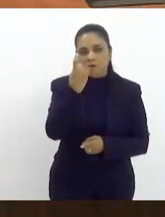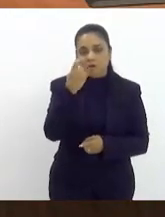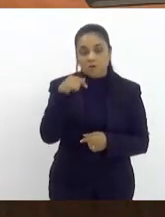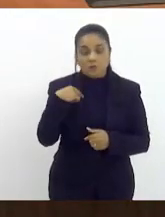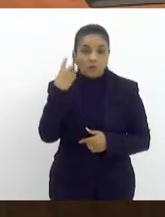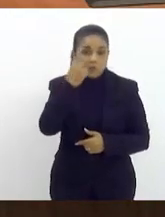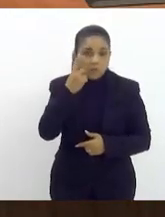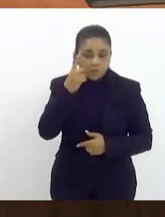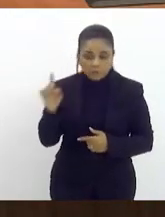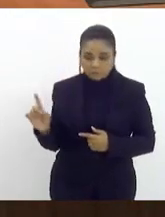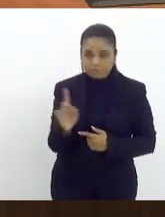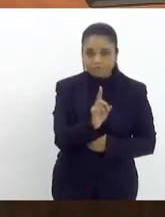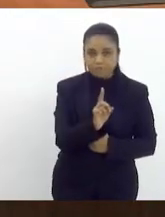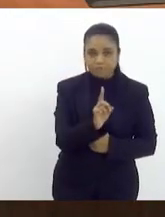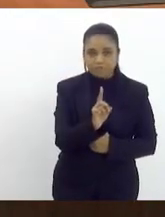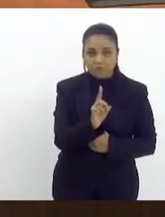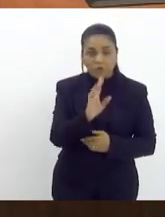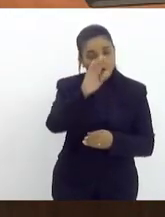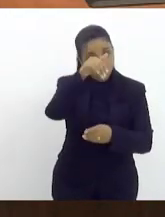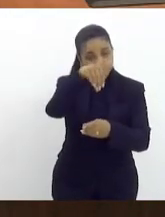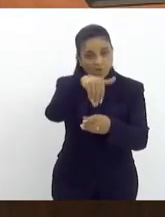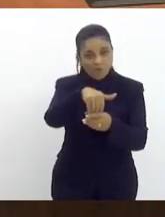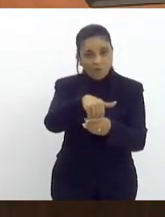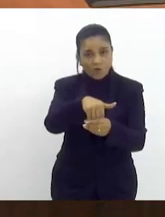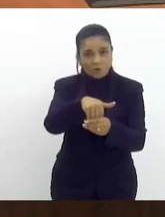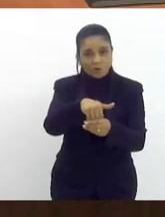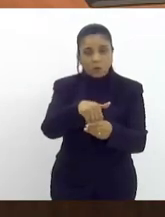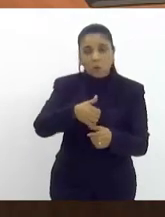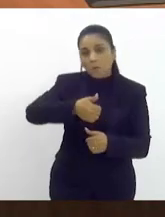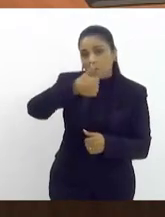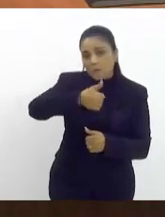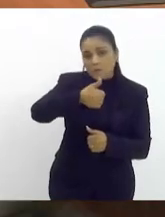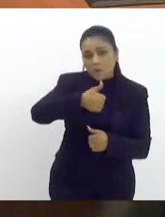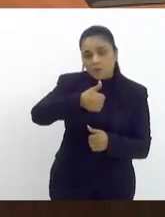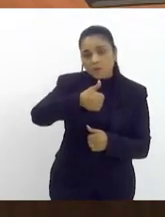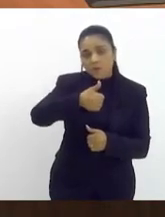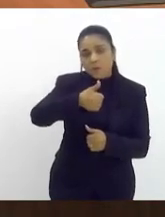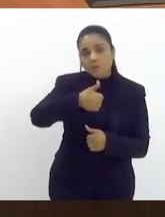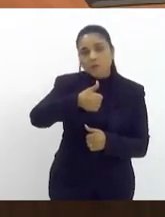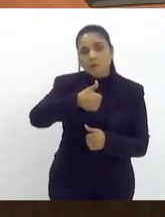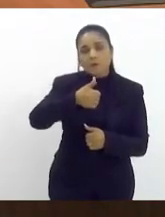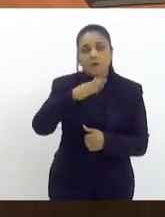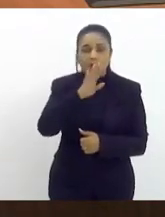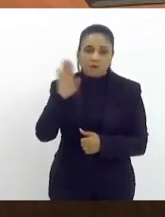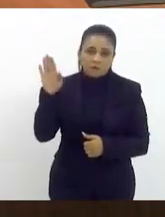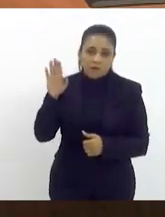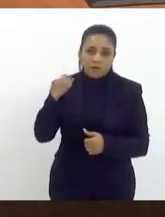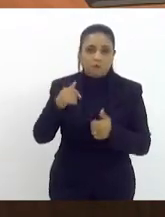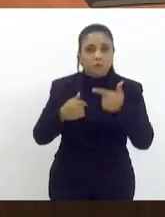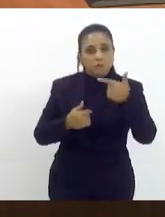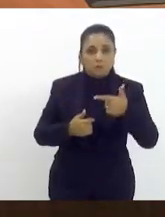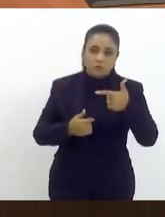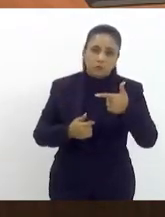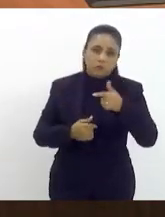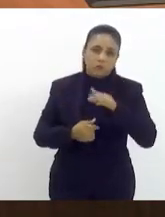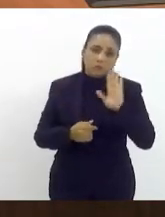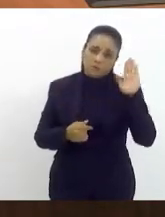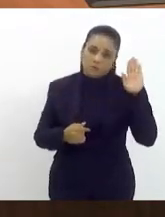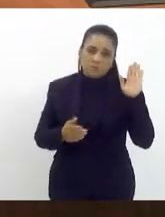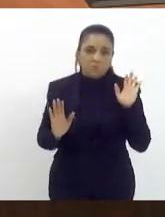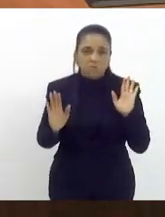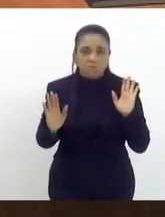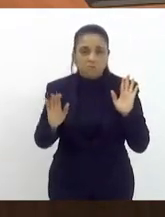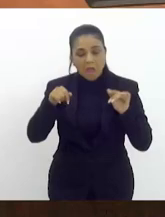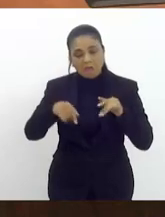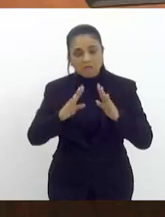aqui à frente, vota no primeiro candidato e no segundo. Já foi feito nessa casa. Aí